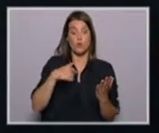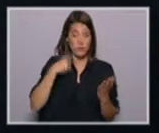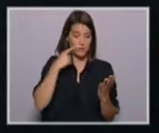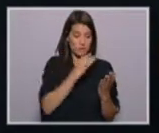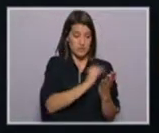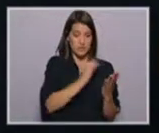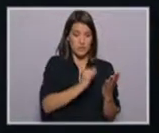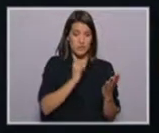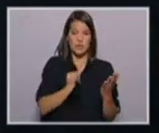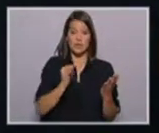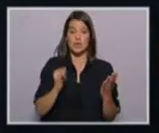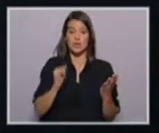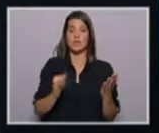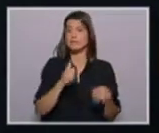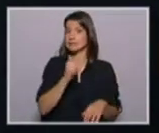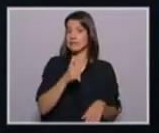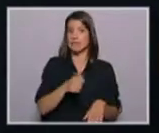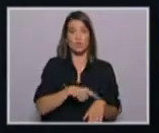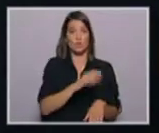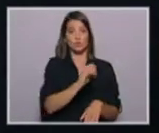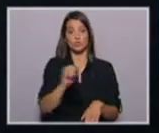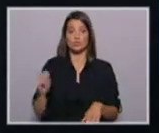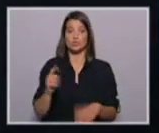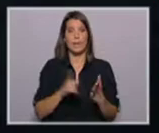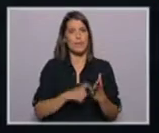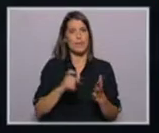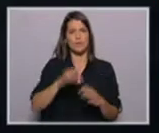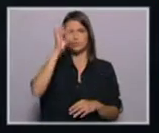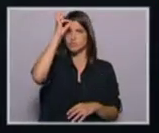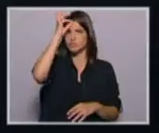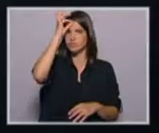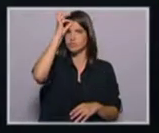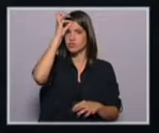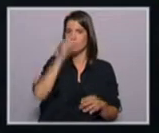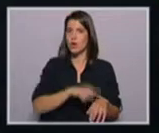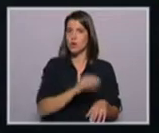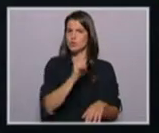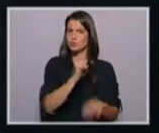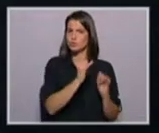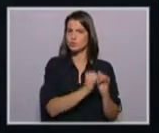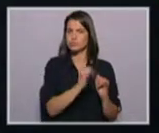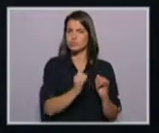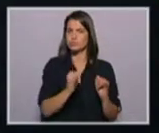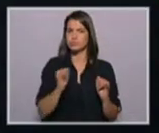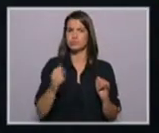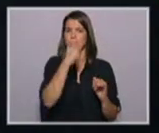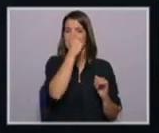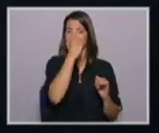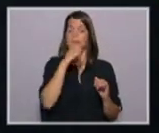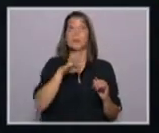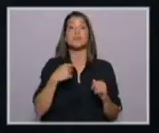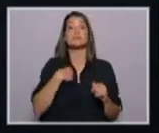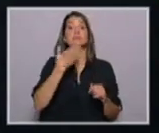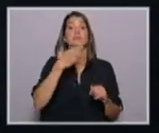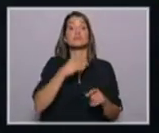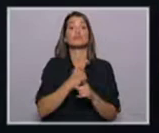voo, que estava certo ao segundo, os americanos são impecáveis nisso, que foi rigorosamente cumprido, mas a minha grande safra